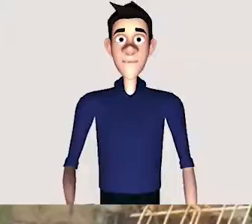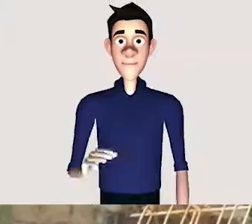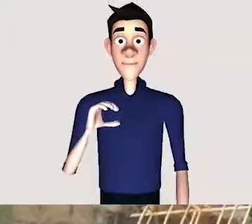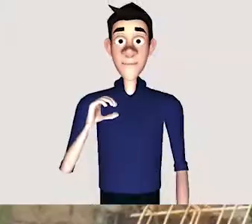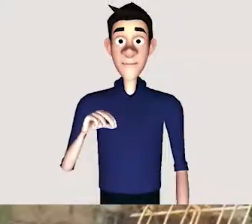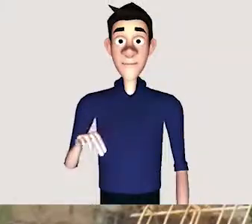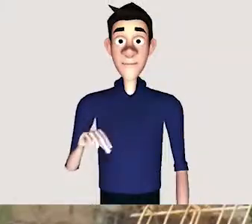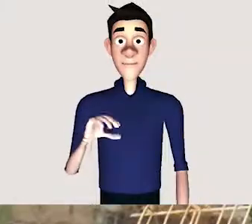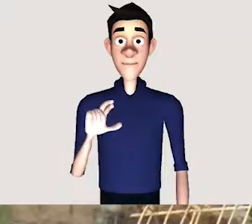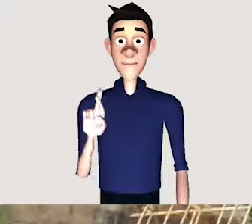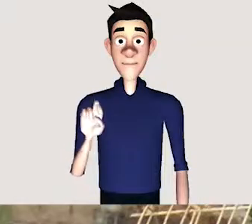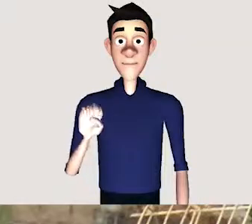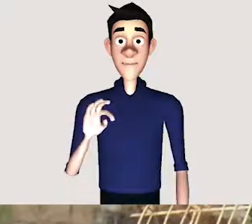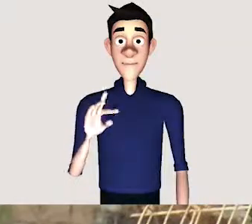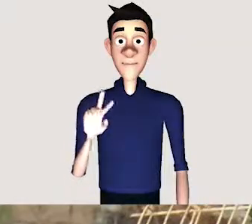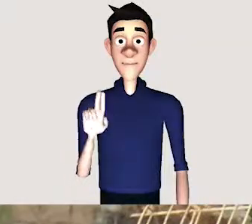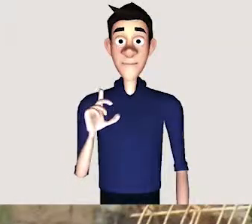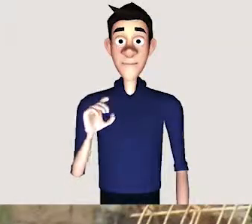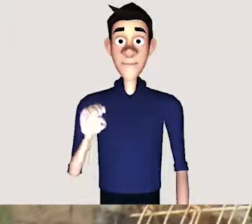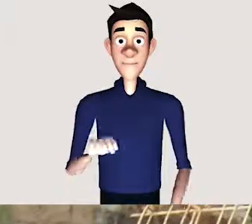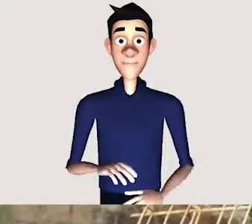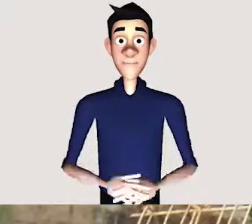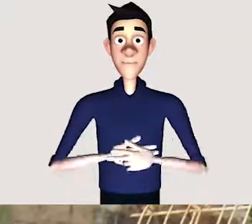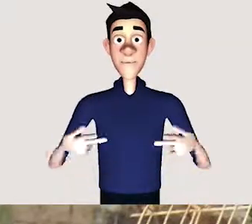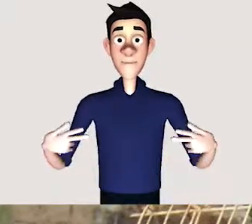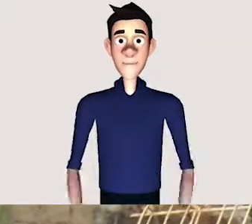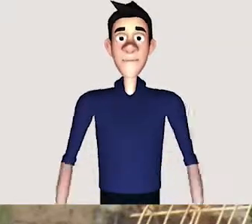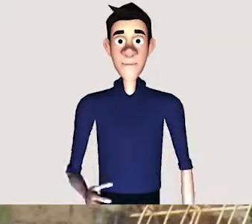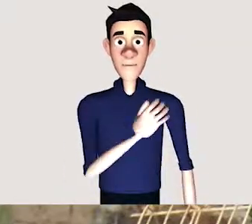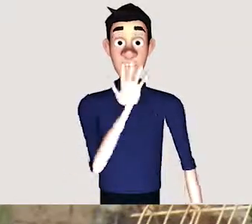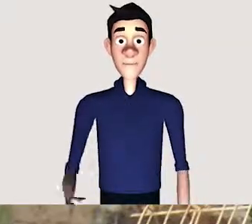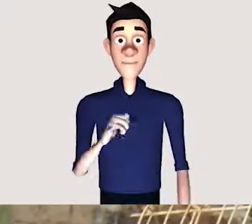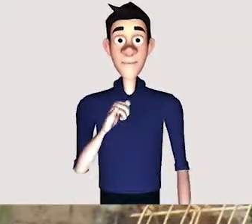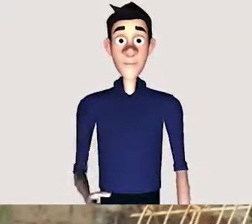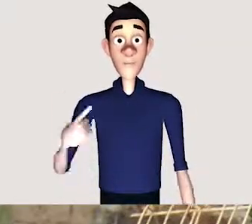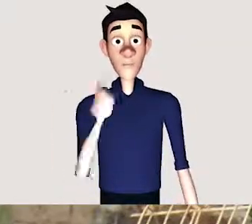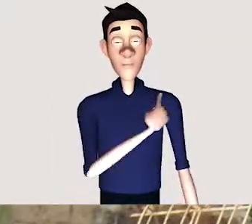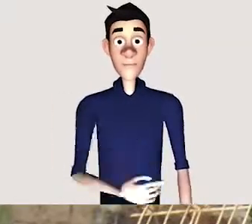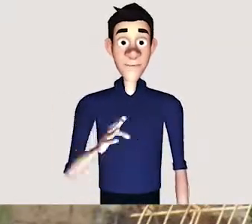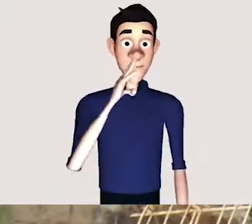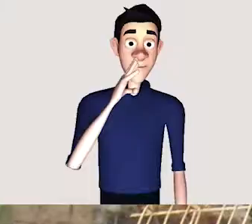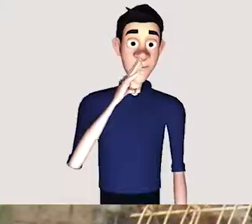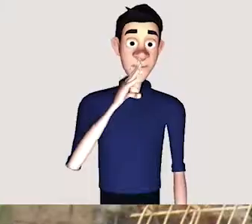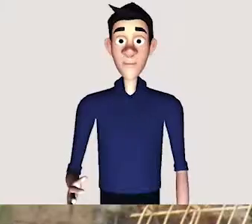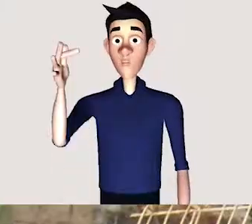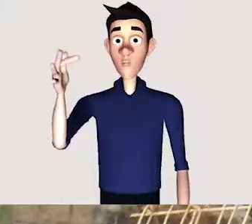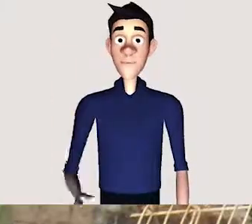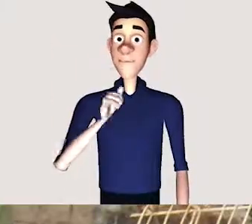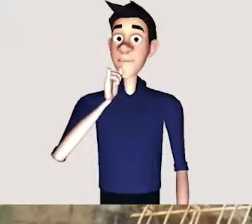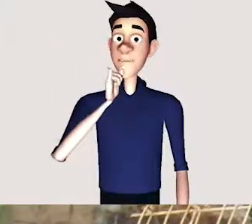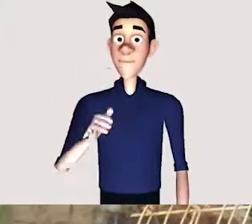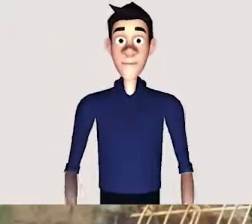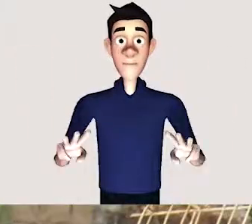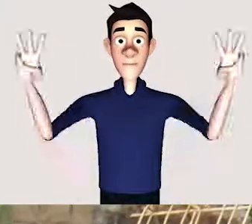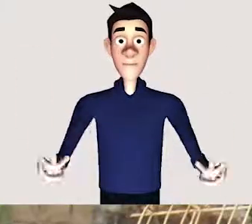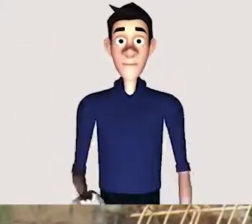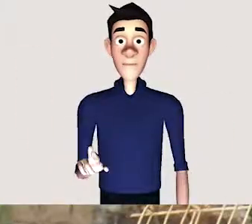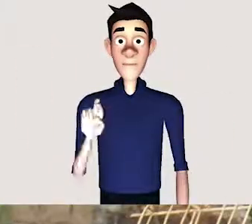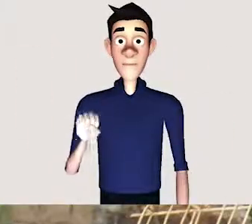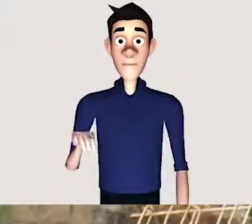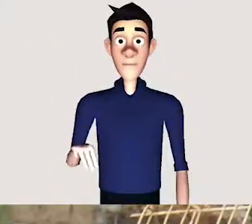das Remoções, na cidade do Rio de Janeiro, ali nós vamos compreender de modo muito